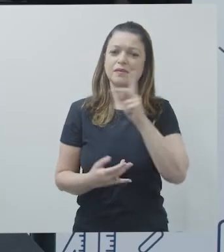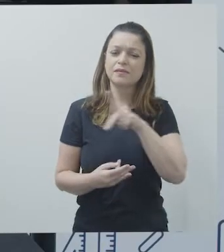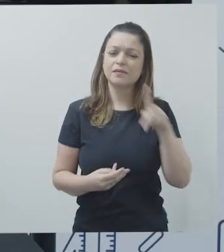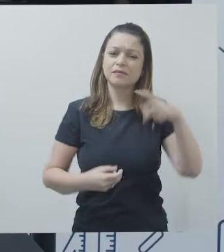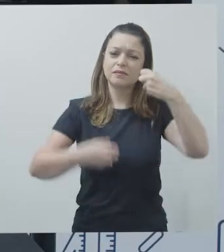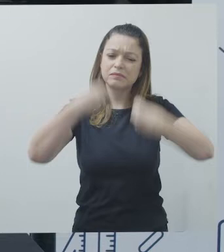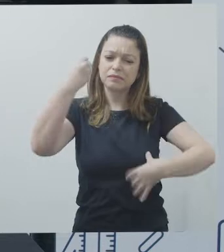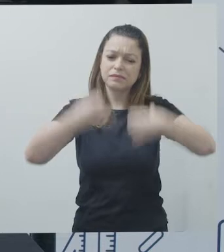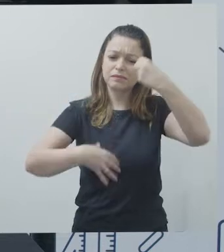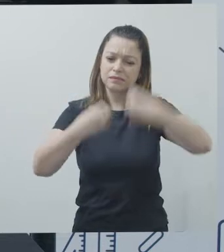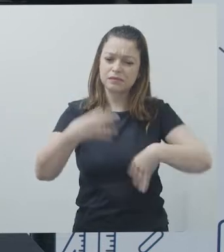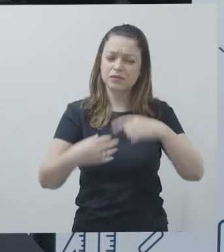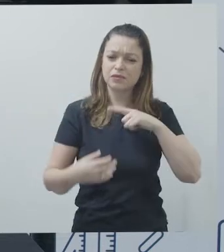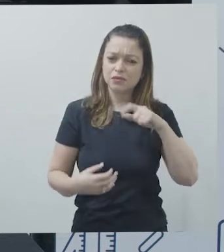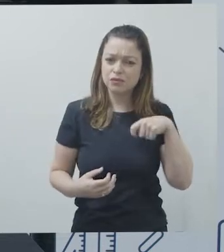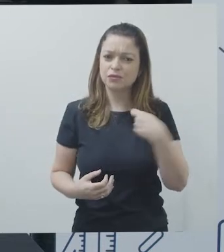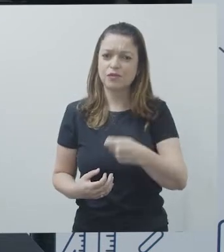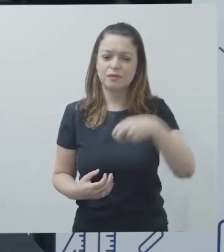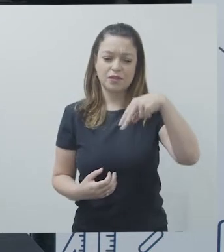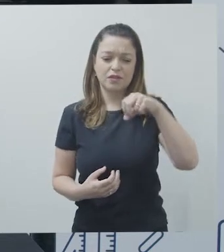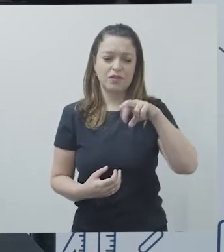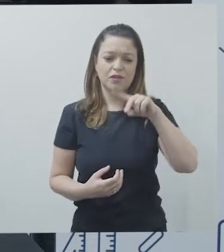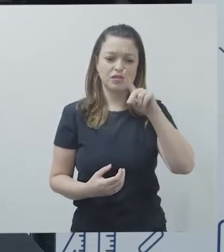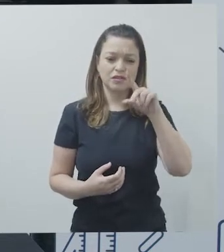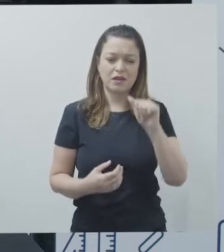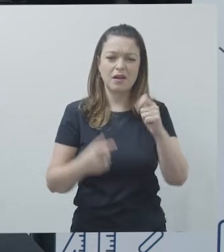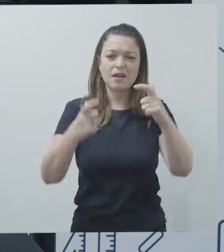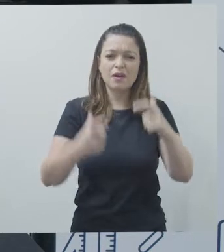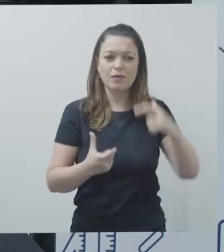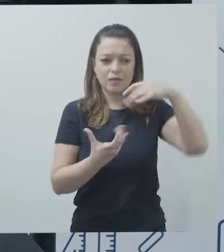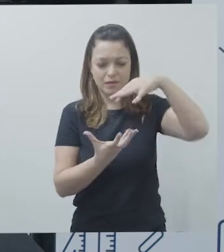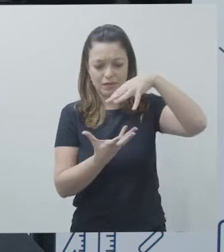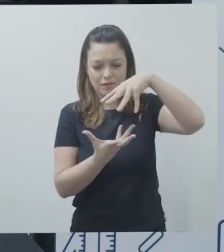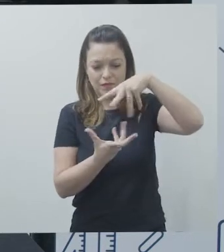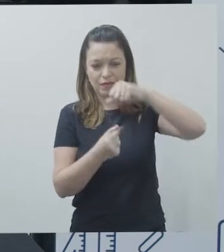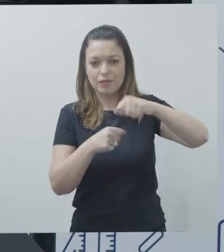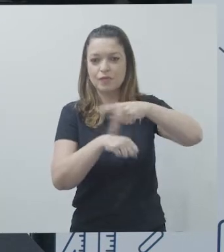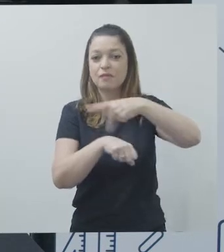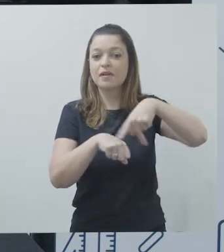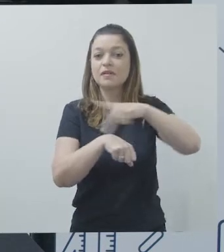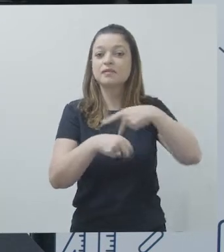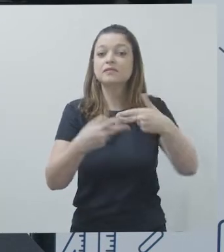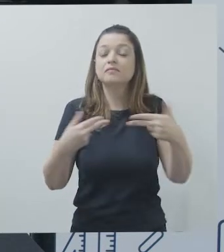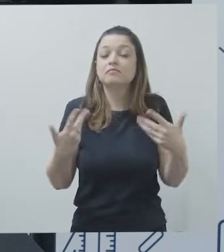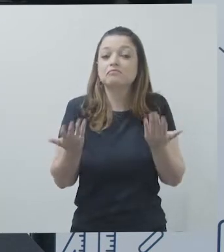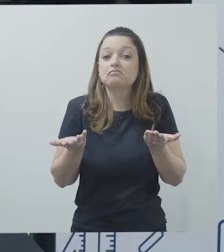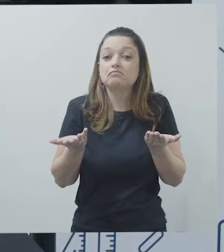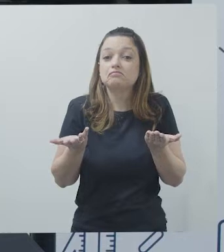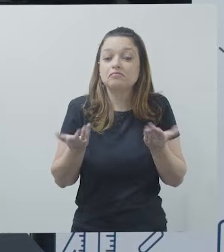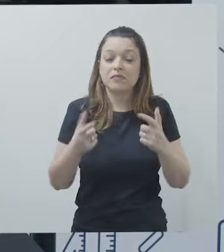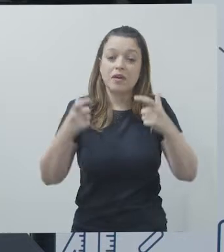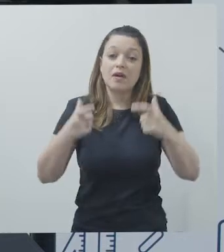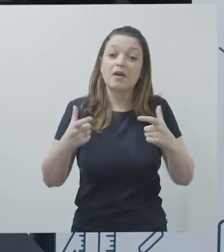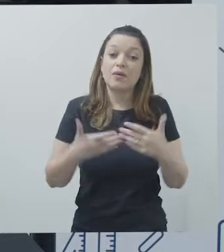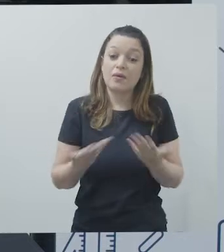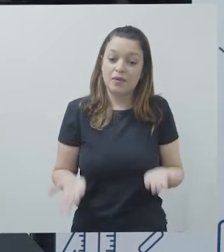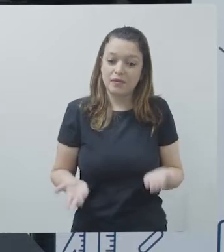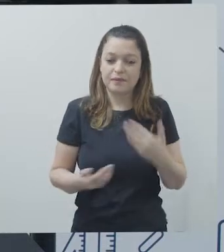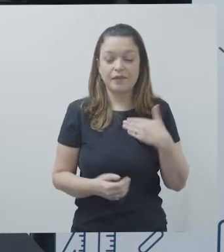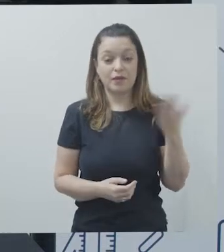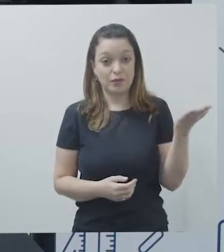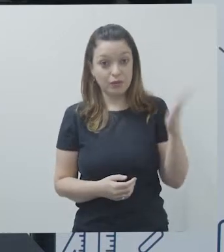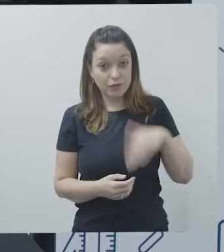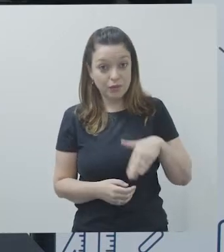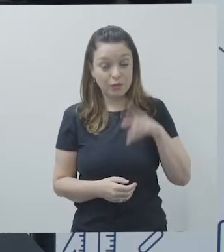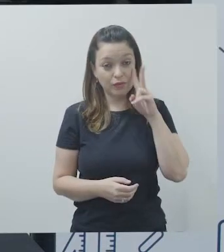falando região nórdica, mas onde que fica? Afinal, não conheço muito bem essa região. Olha só, trouxe para vocês